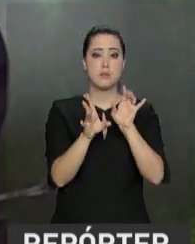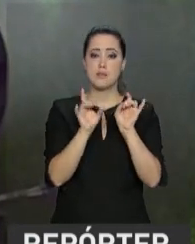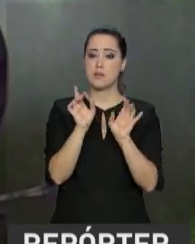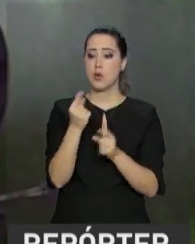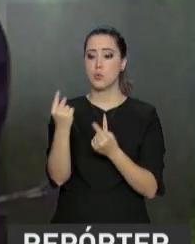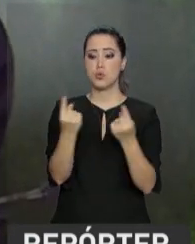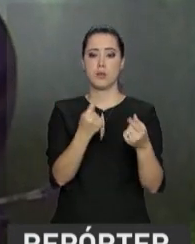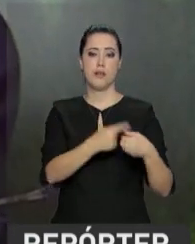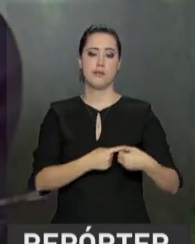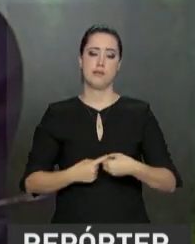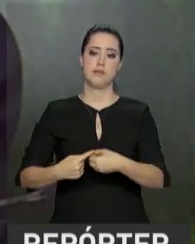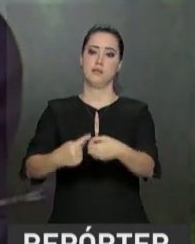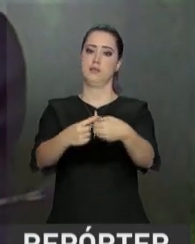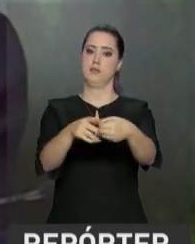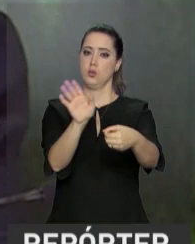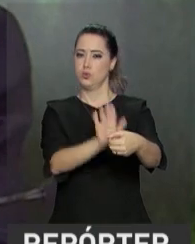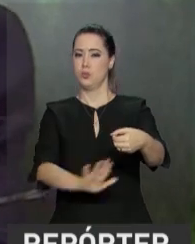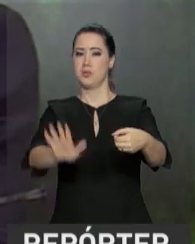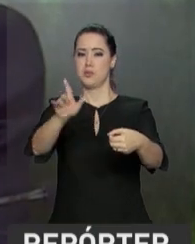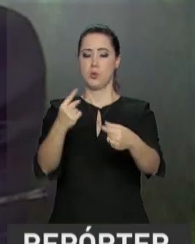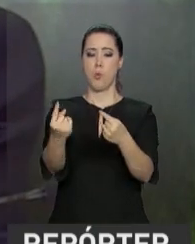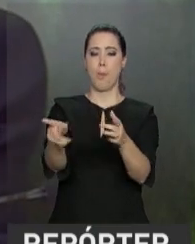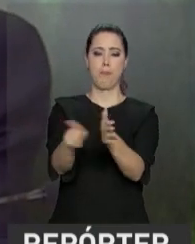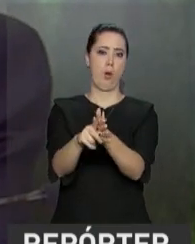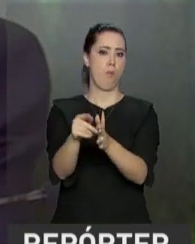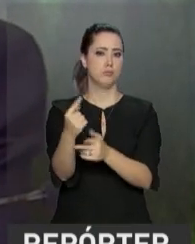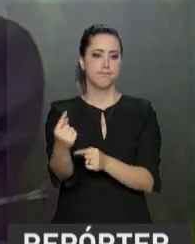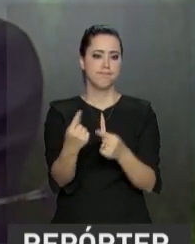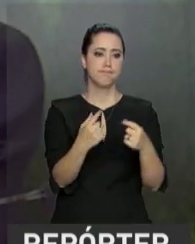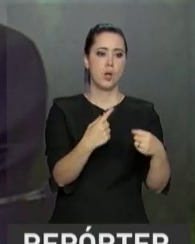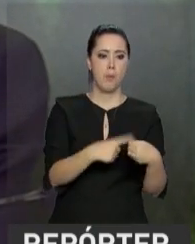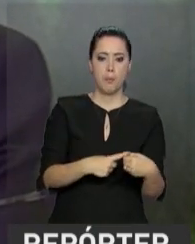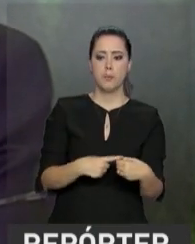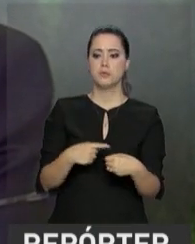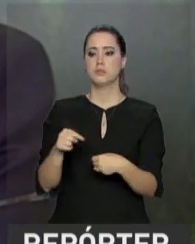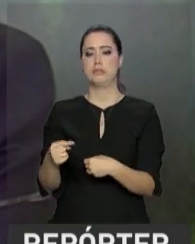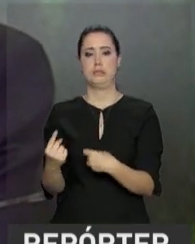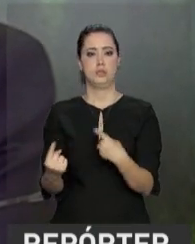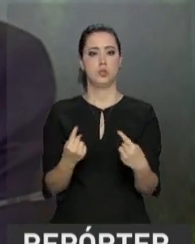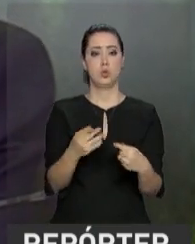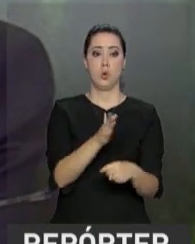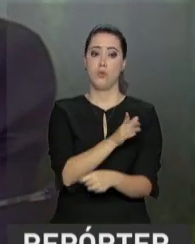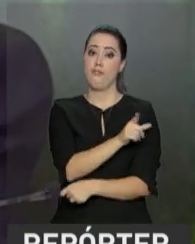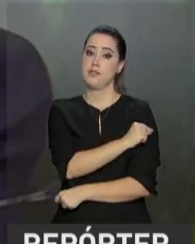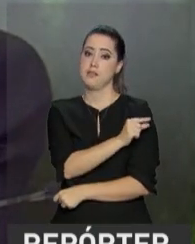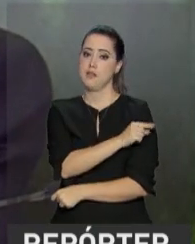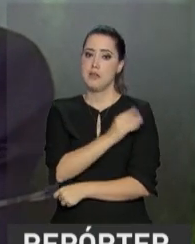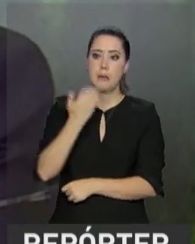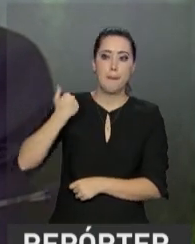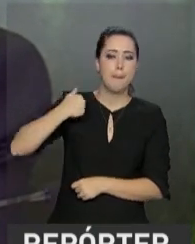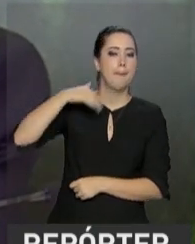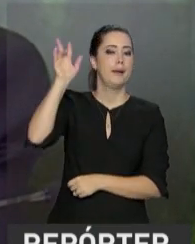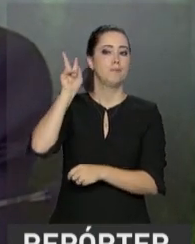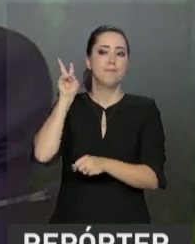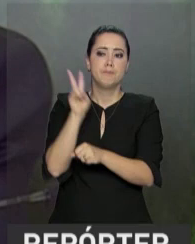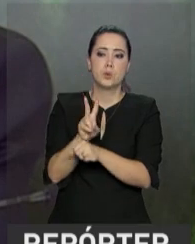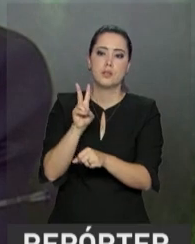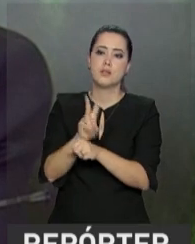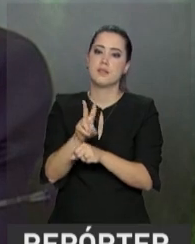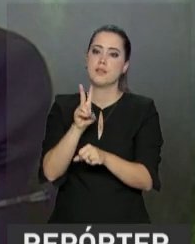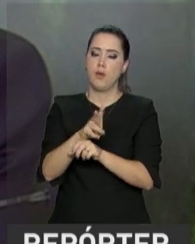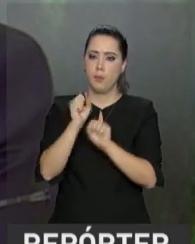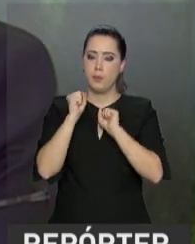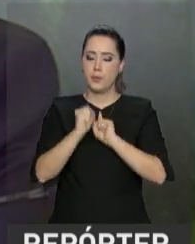que cada cidade brasileira vai adotar para que nós tenhamos aí o máximo de cobertura possível